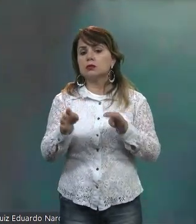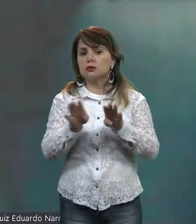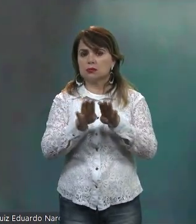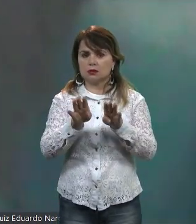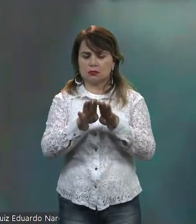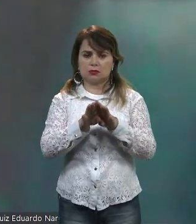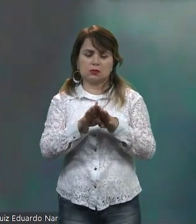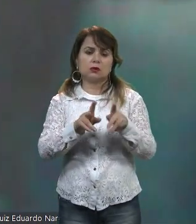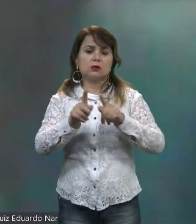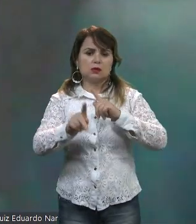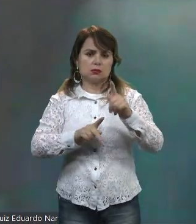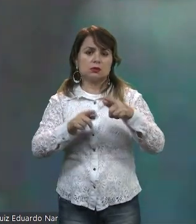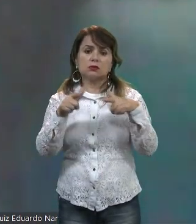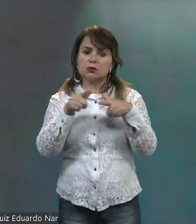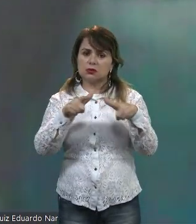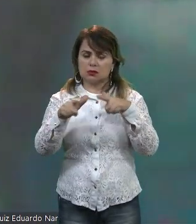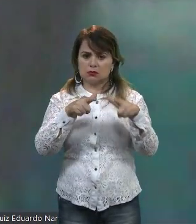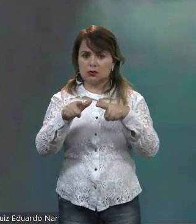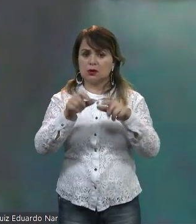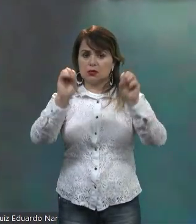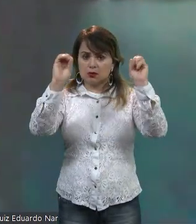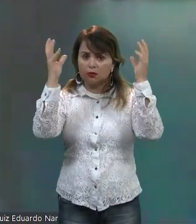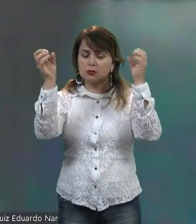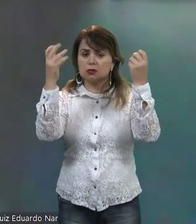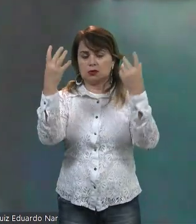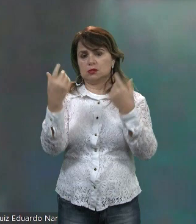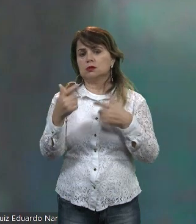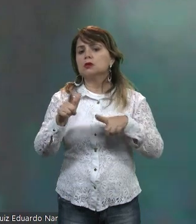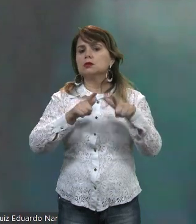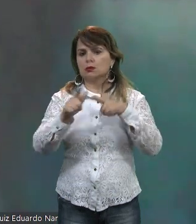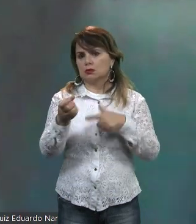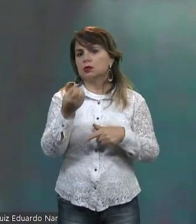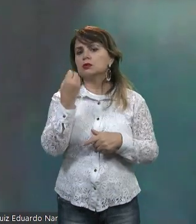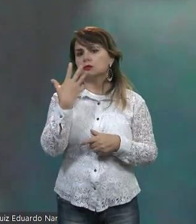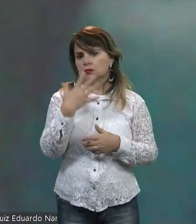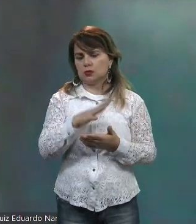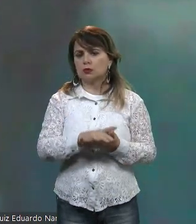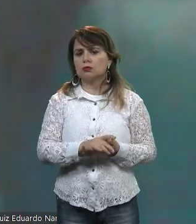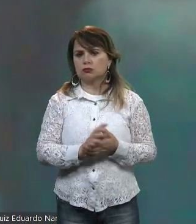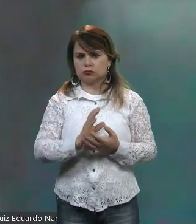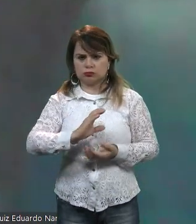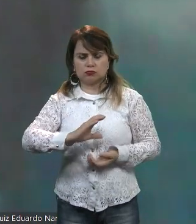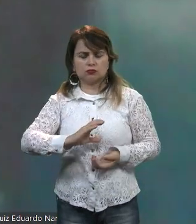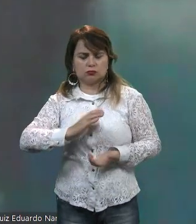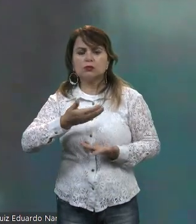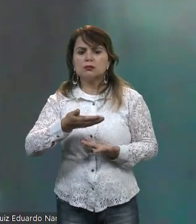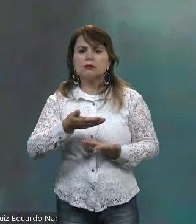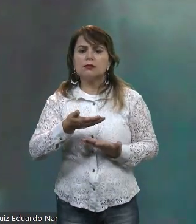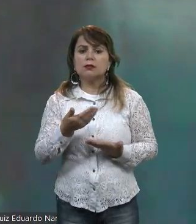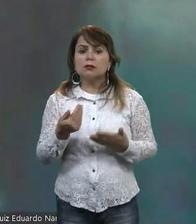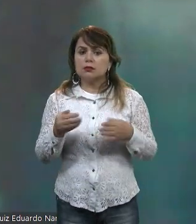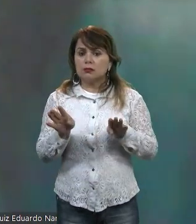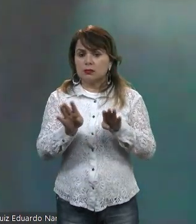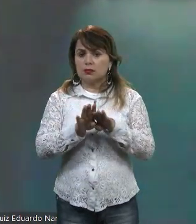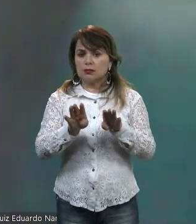lá nas frotas, que fazem um trabalho excepcional. E eu gostaria também de